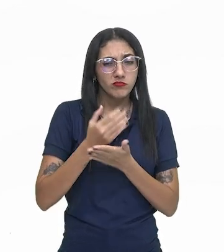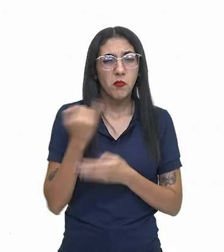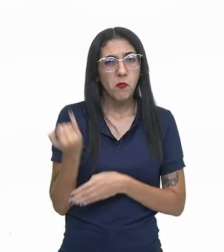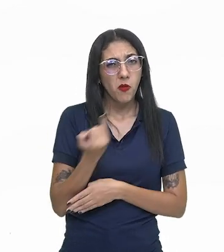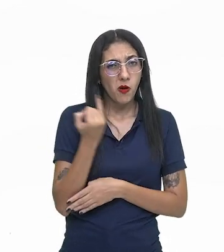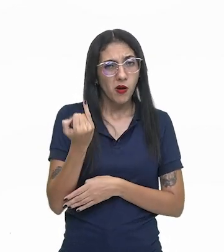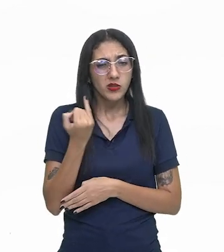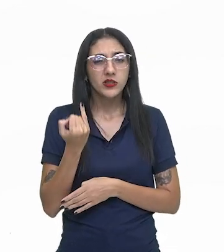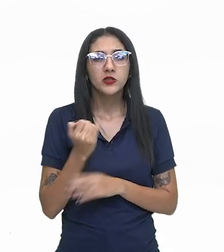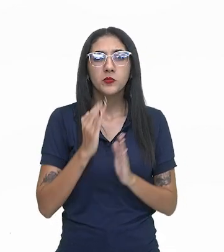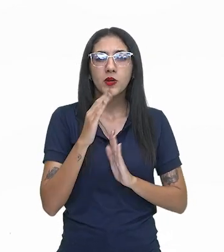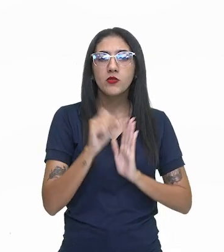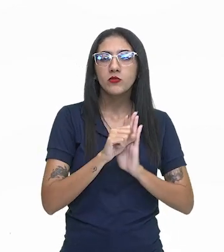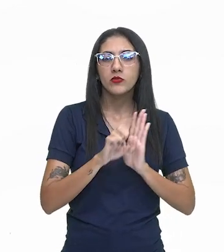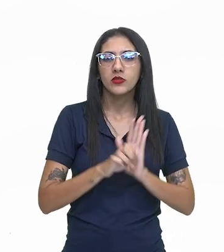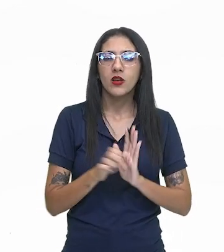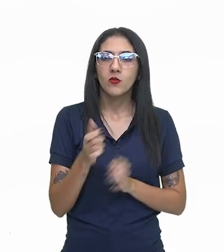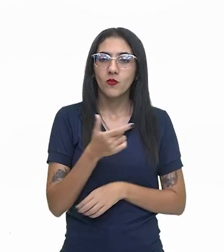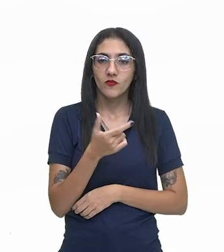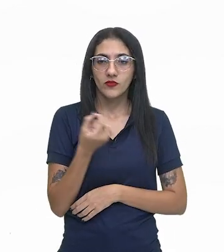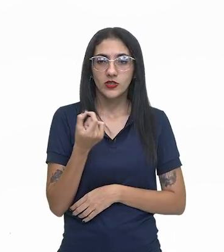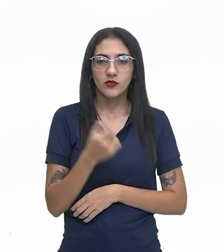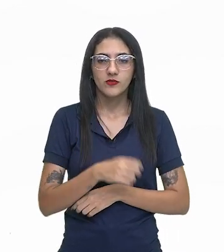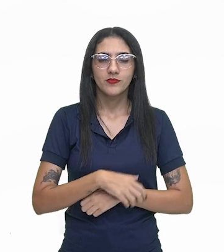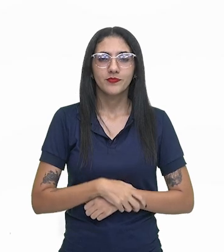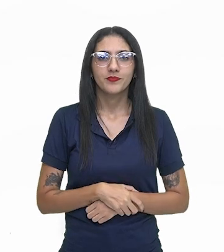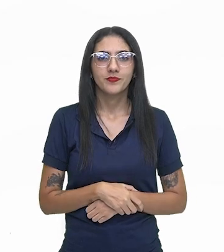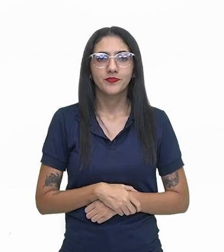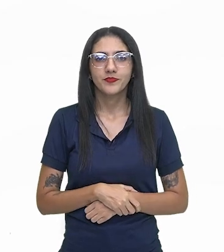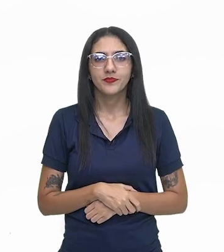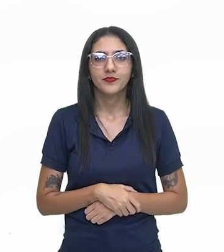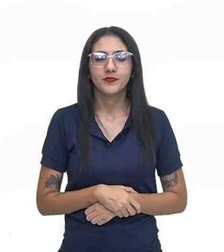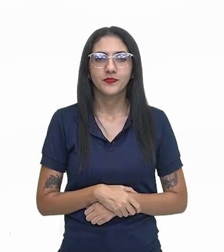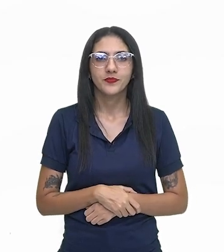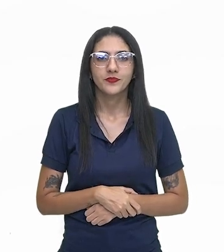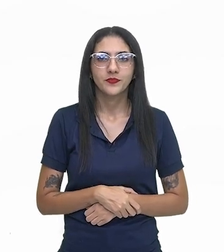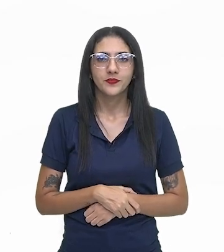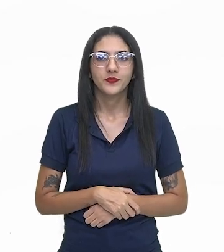a partir do século XX. Muito bem. E aí nós vamos para